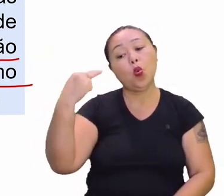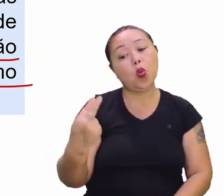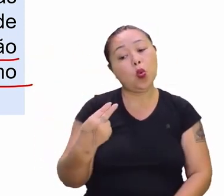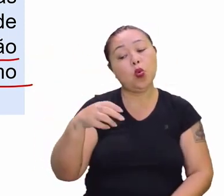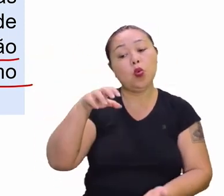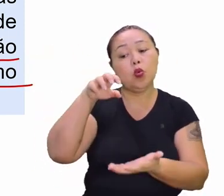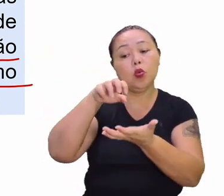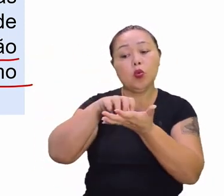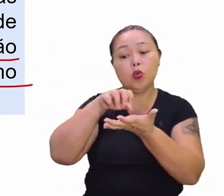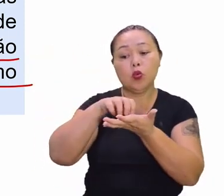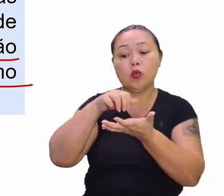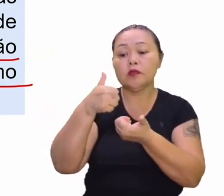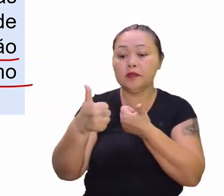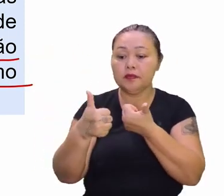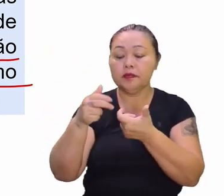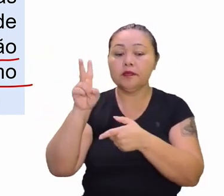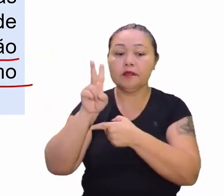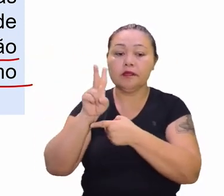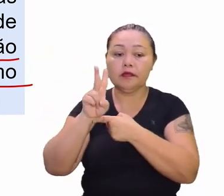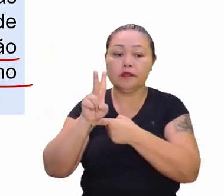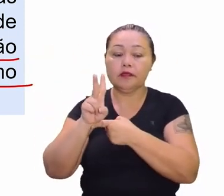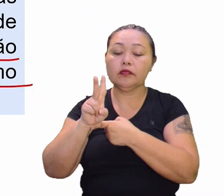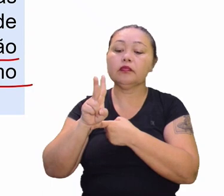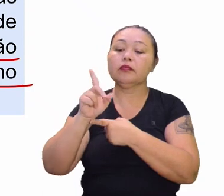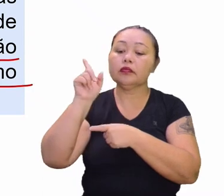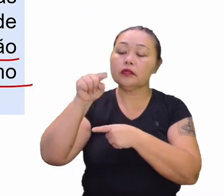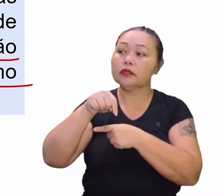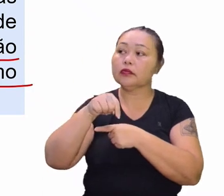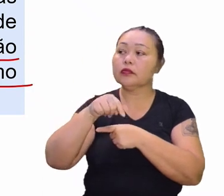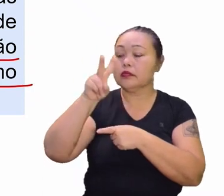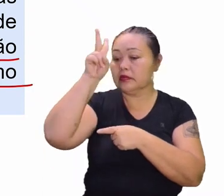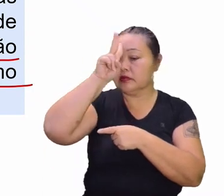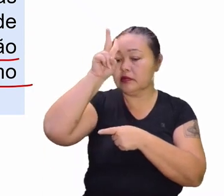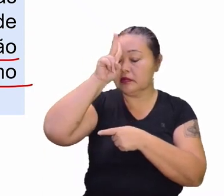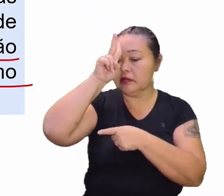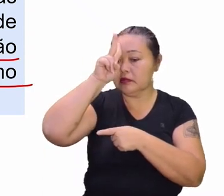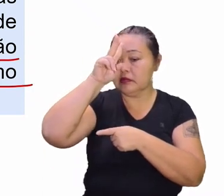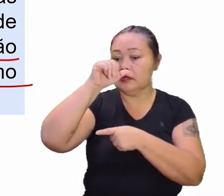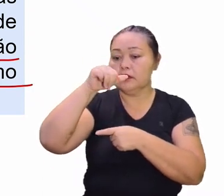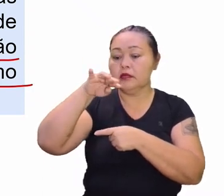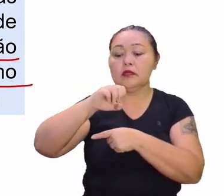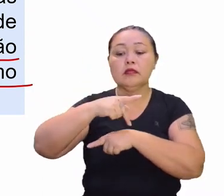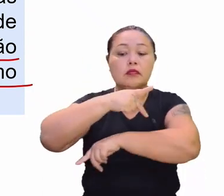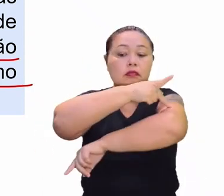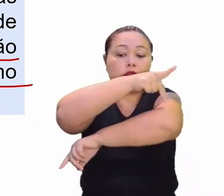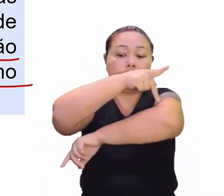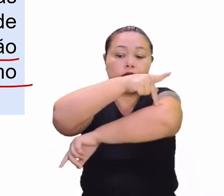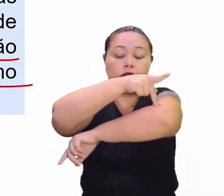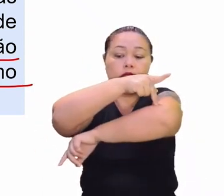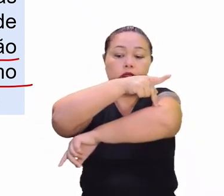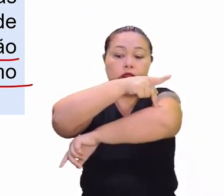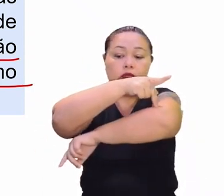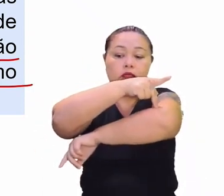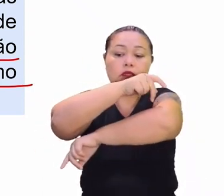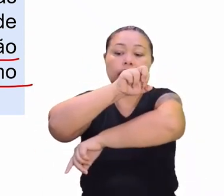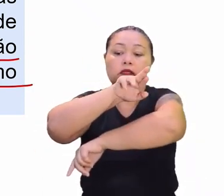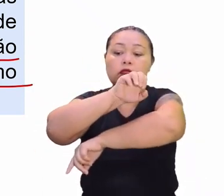ou reserva. Beleza? Beleza, integral, garoto. Lembra aí, integral é parque